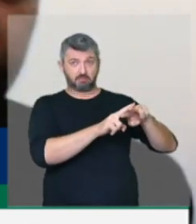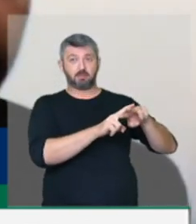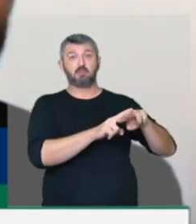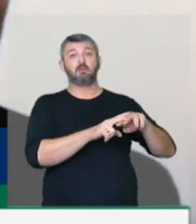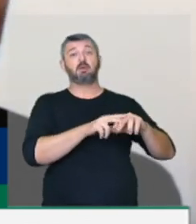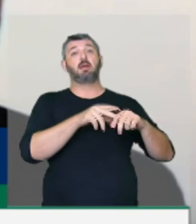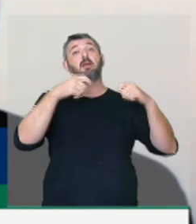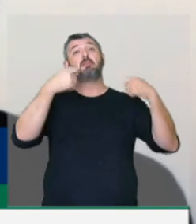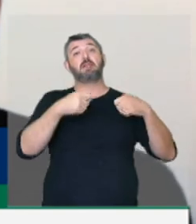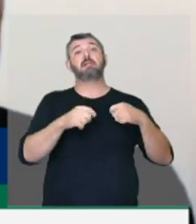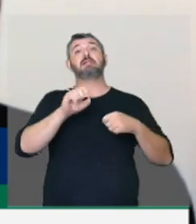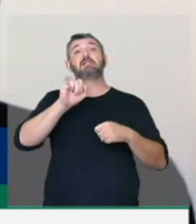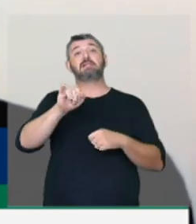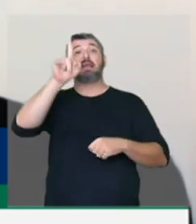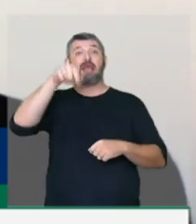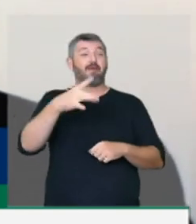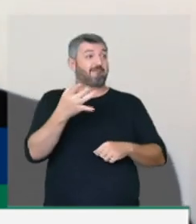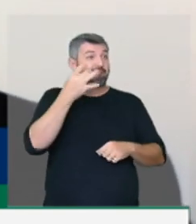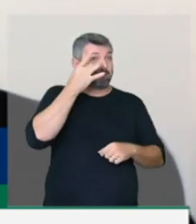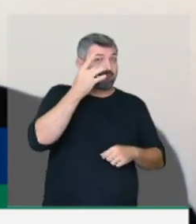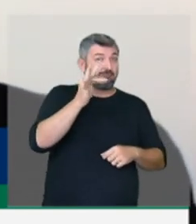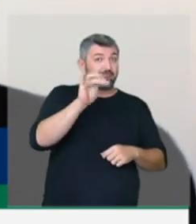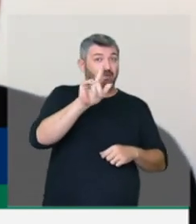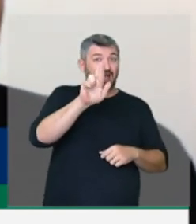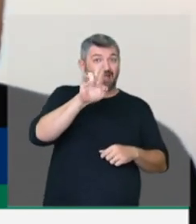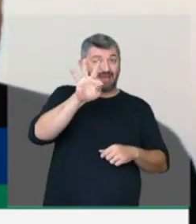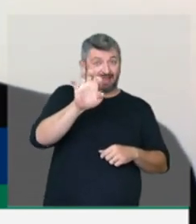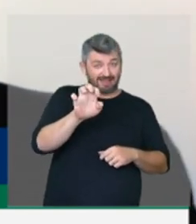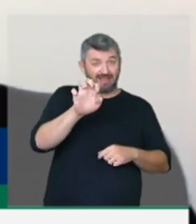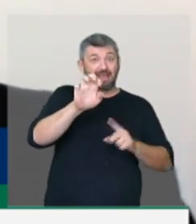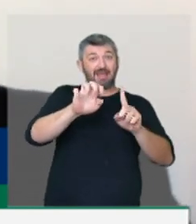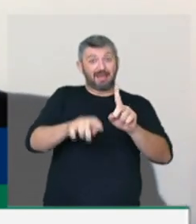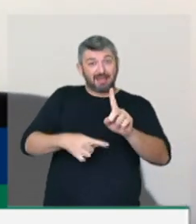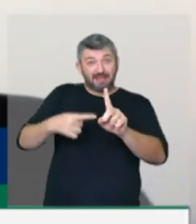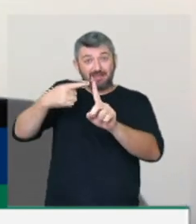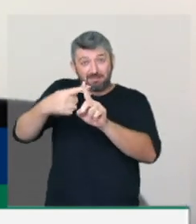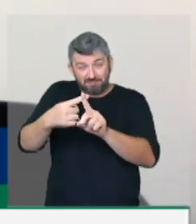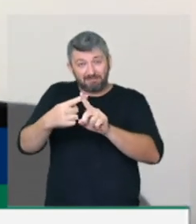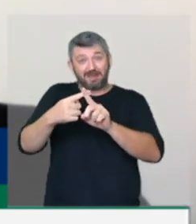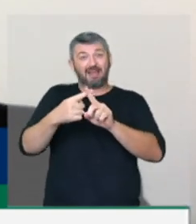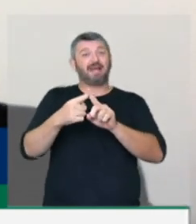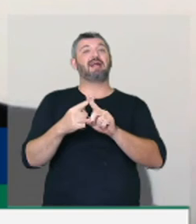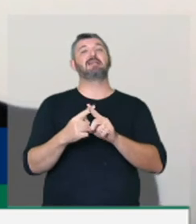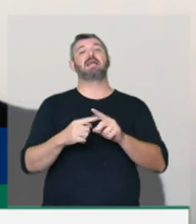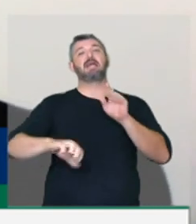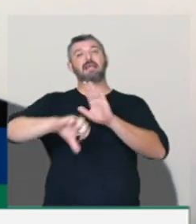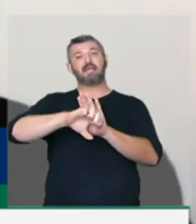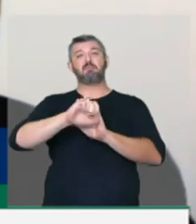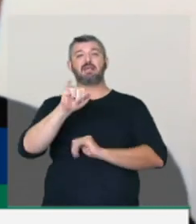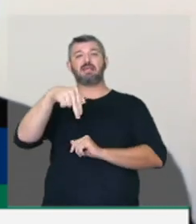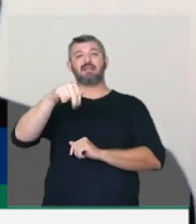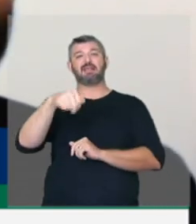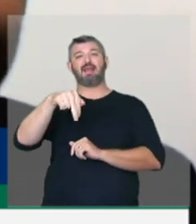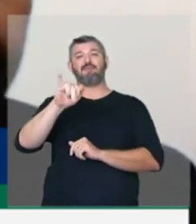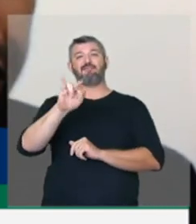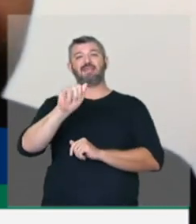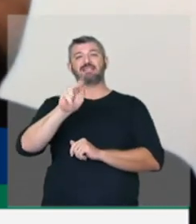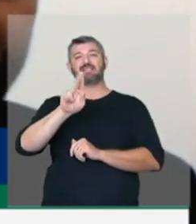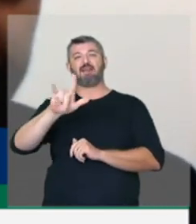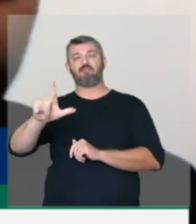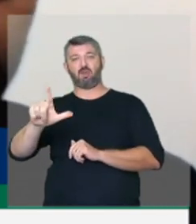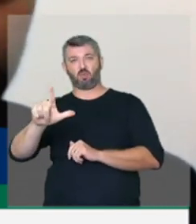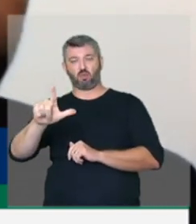obrigatoriamente, da condição da flagrância. E que o crime atribuído ao agente seja inafiançável. A qualidade